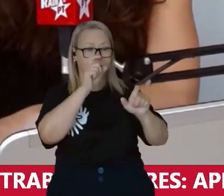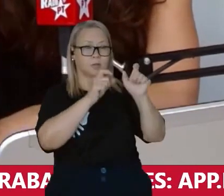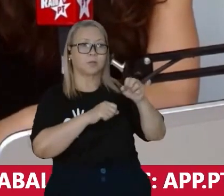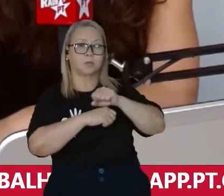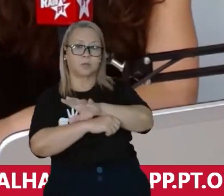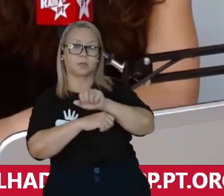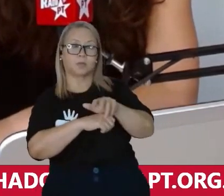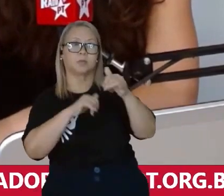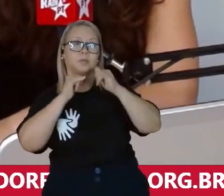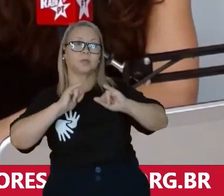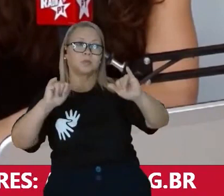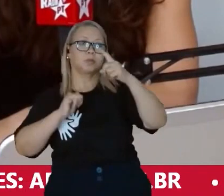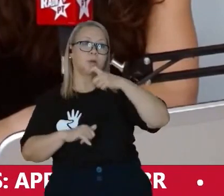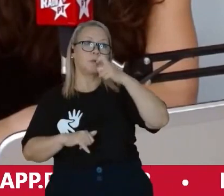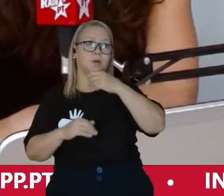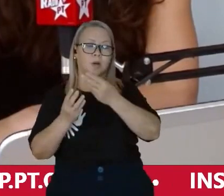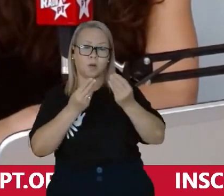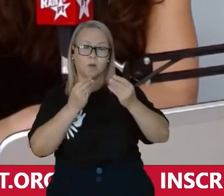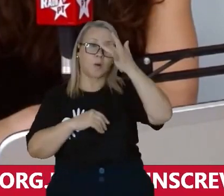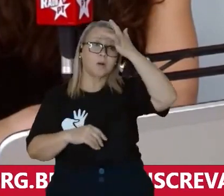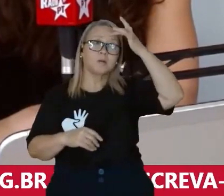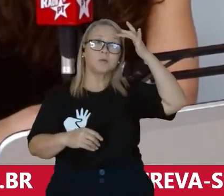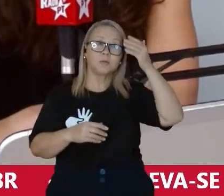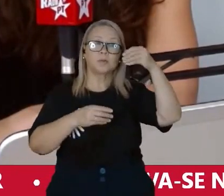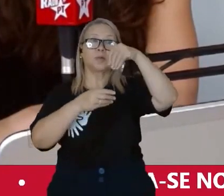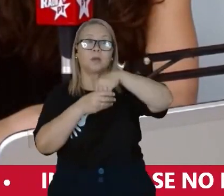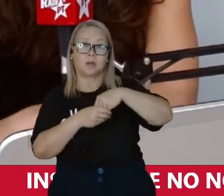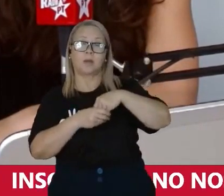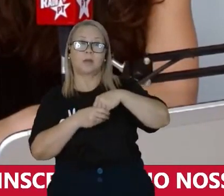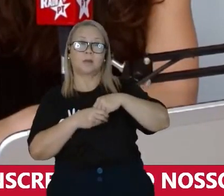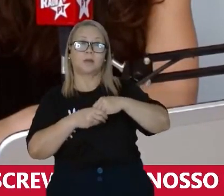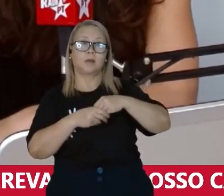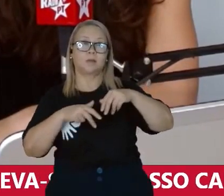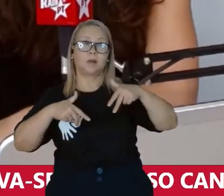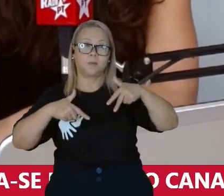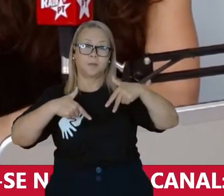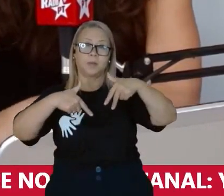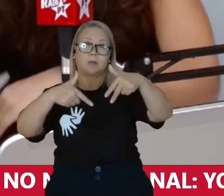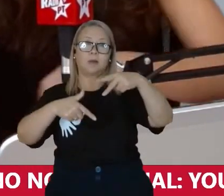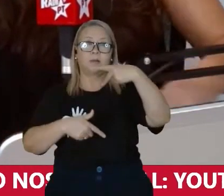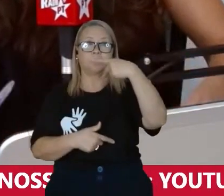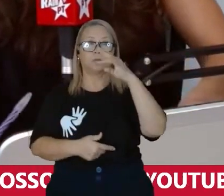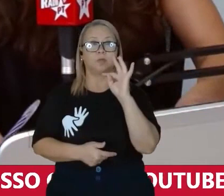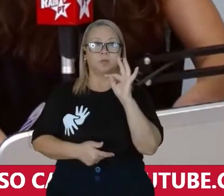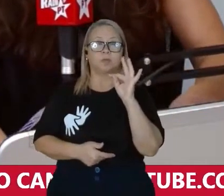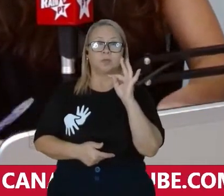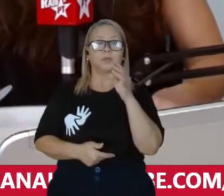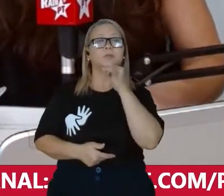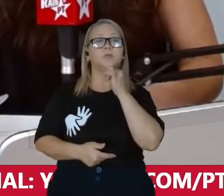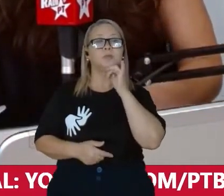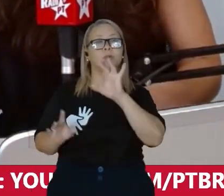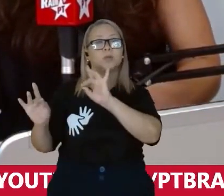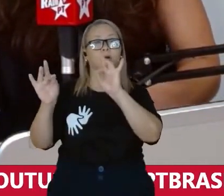espalhando desinformação. Muita gente de dentro da militância petista, por exemplo, para ficar aqui no pessoal que está acompanhando